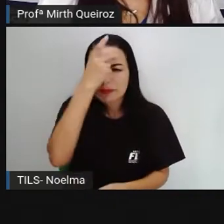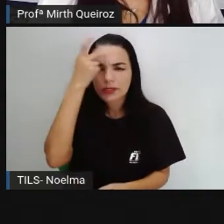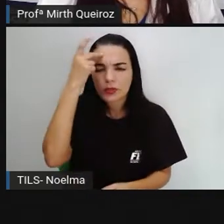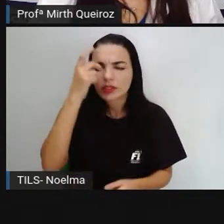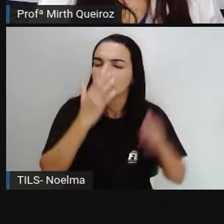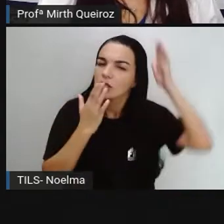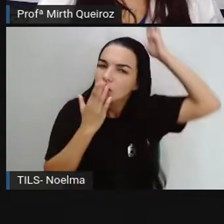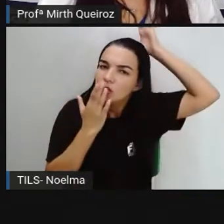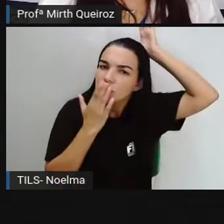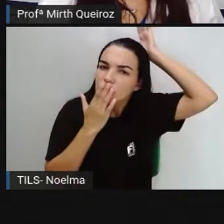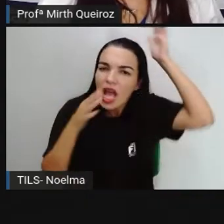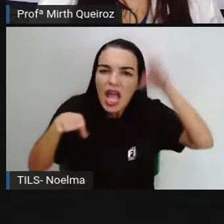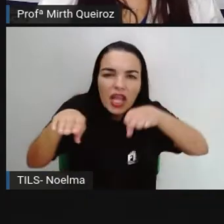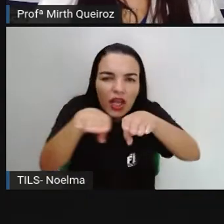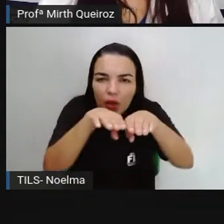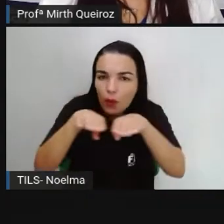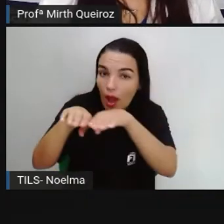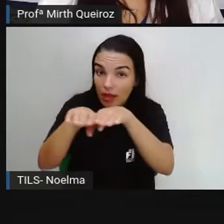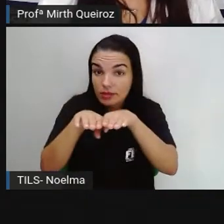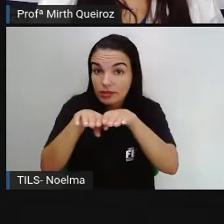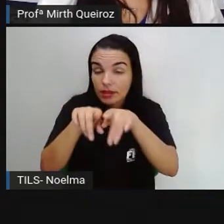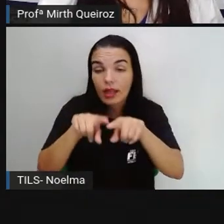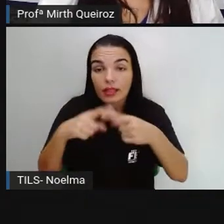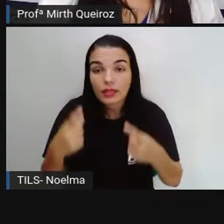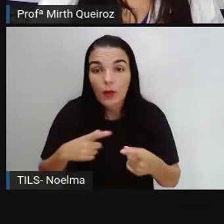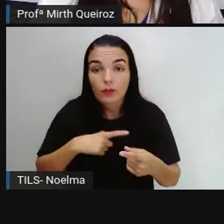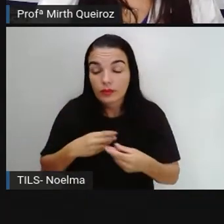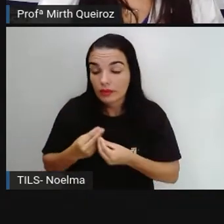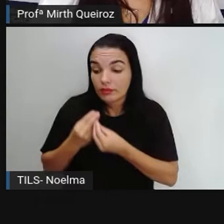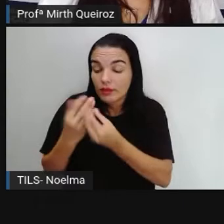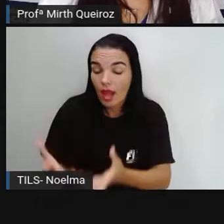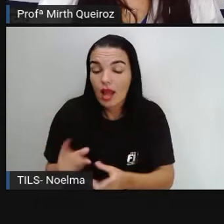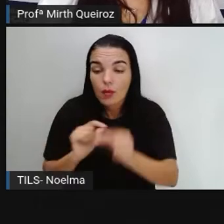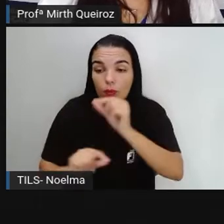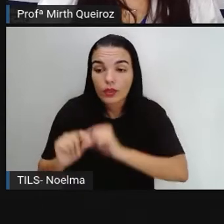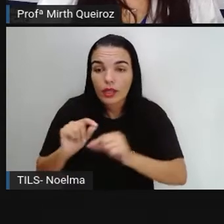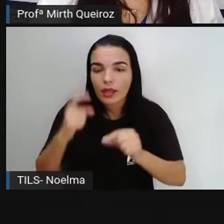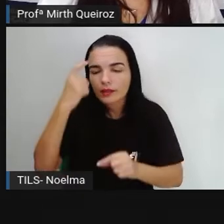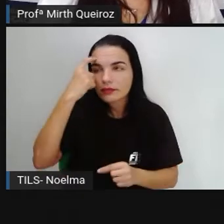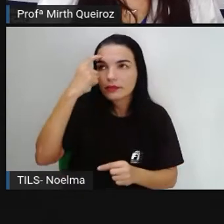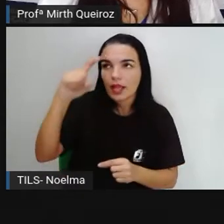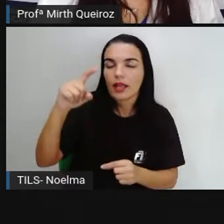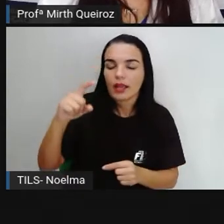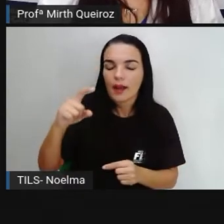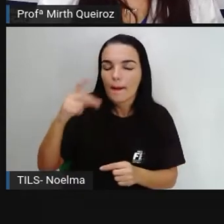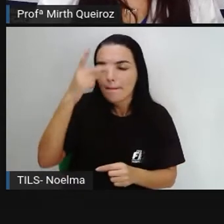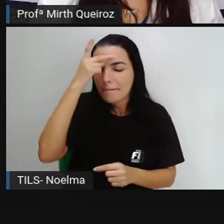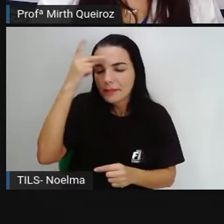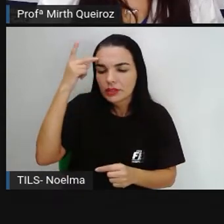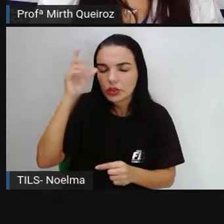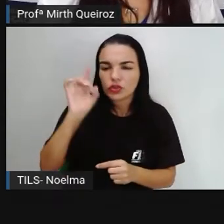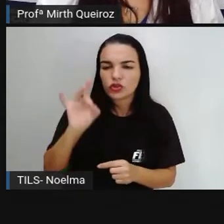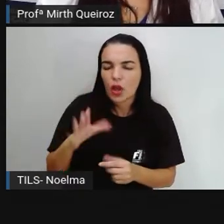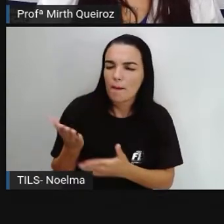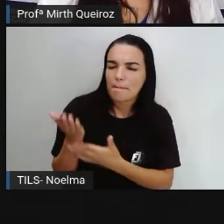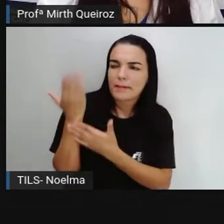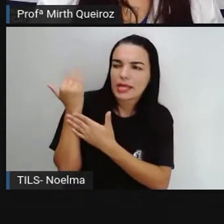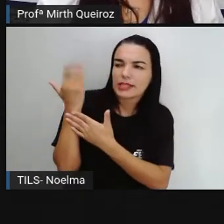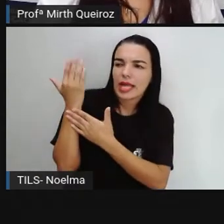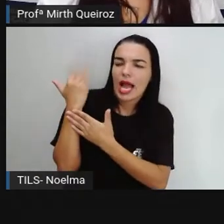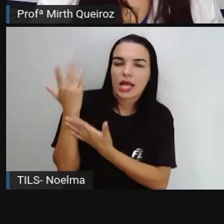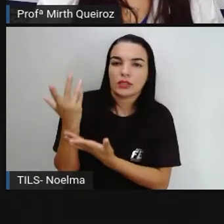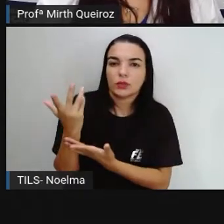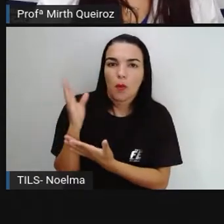indígenas são iguais, reforça uma ideia de que são seres do passado ou selvagens.